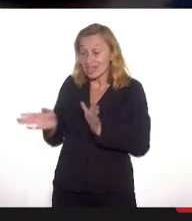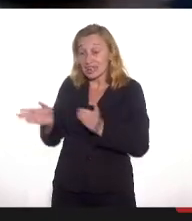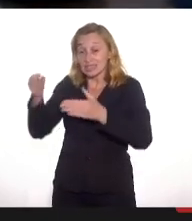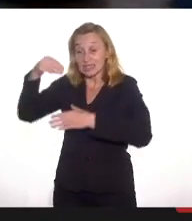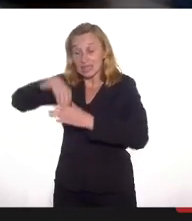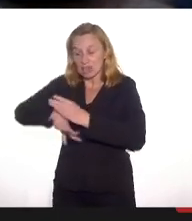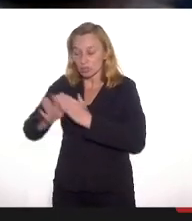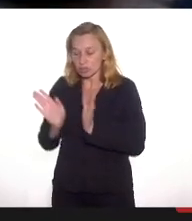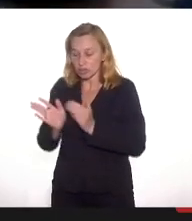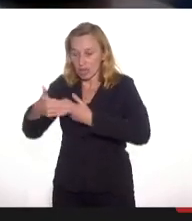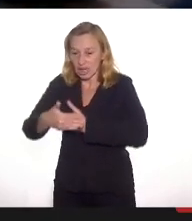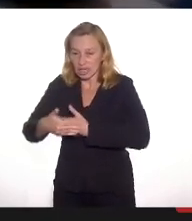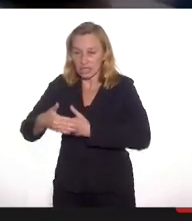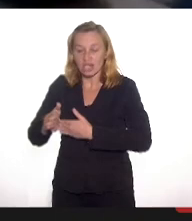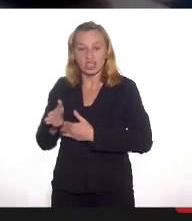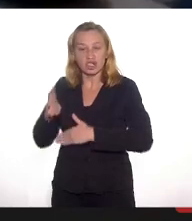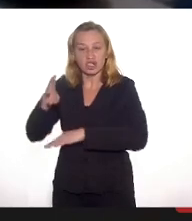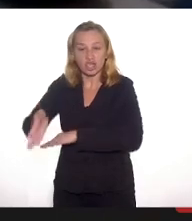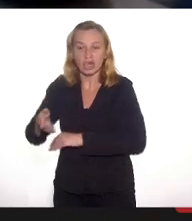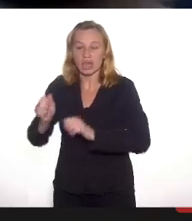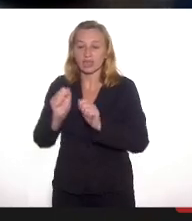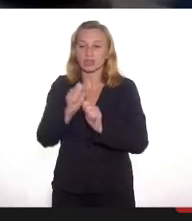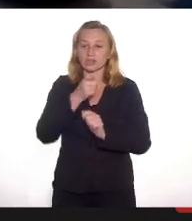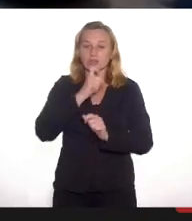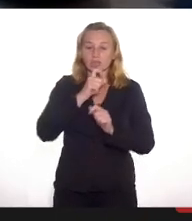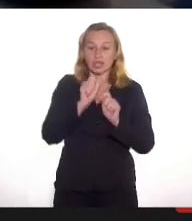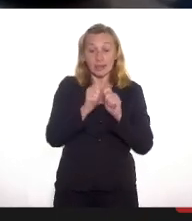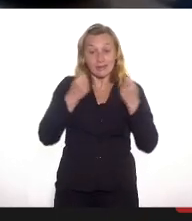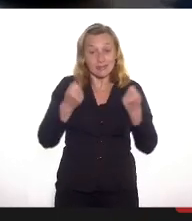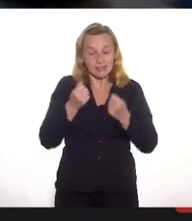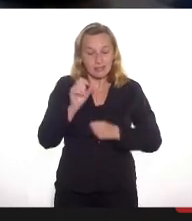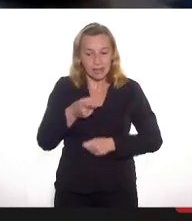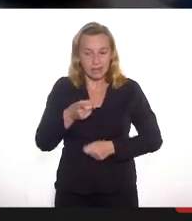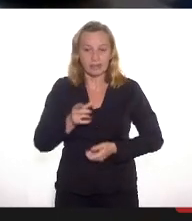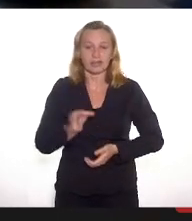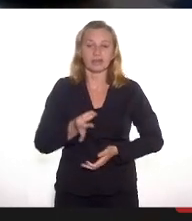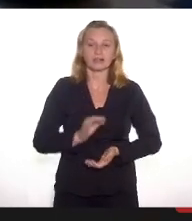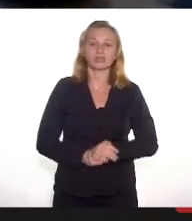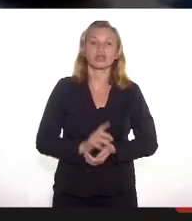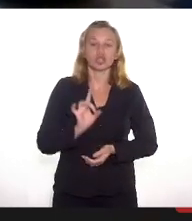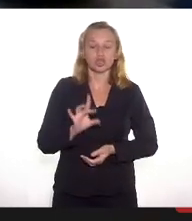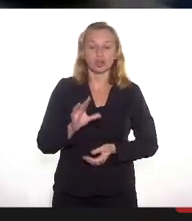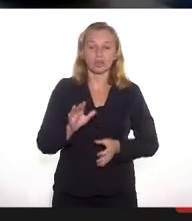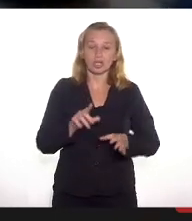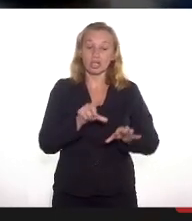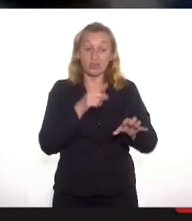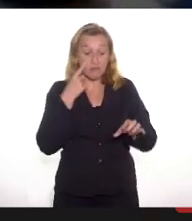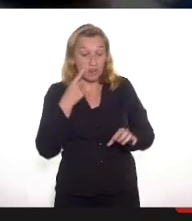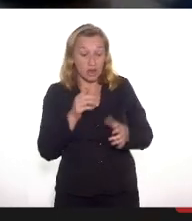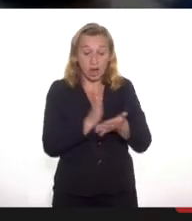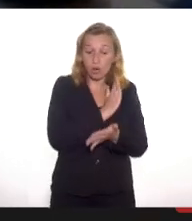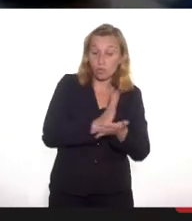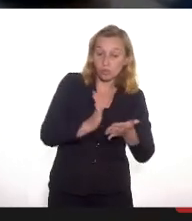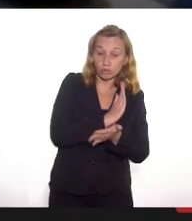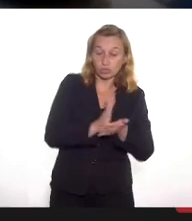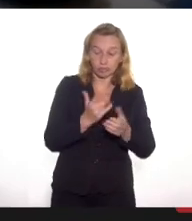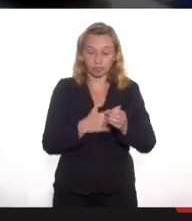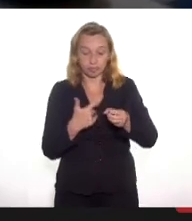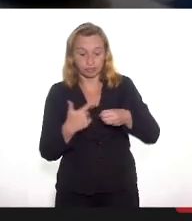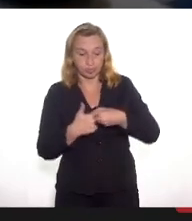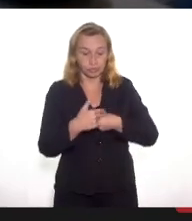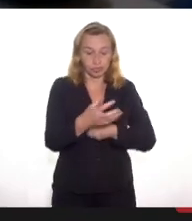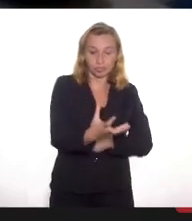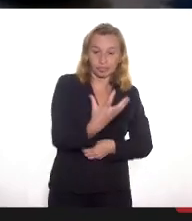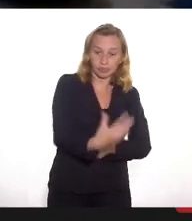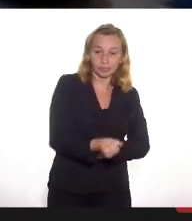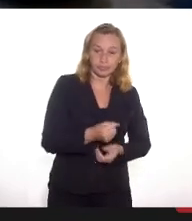na geladeira do zíper manter de dois a oito então a gente só vai para aqui selecionar Vamos ir para receber 1170w